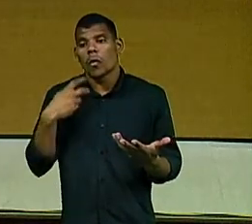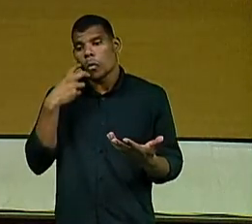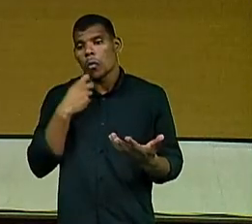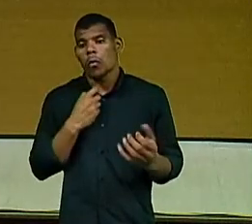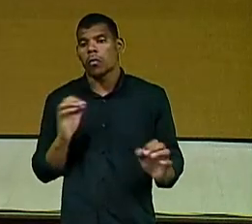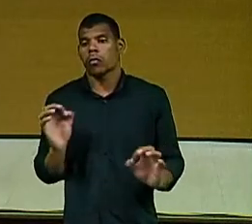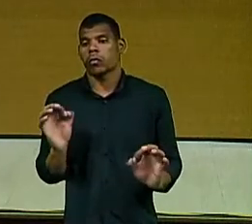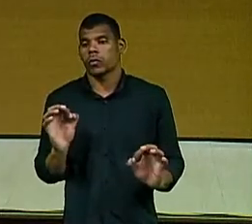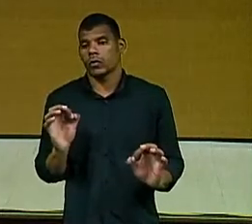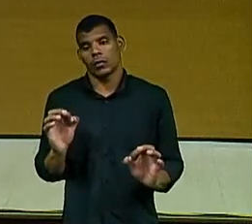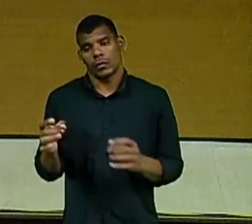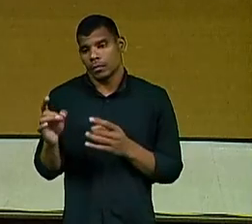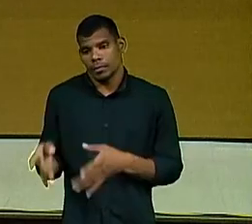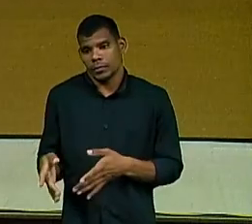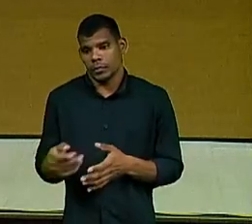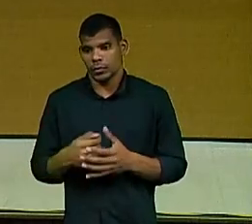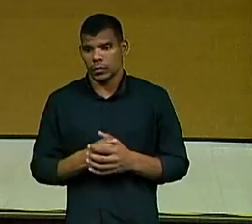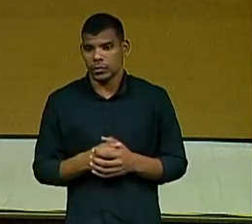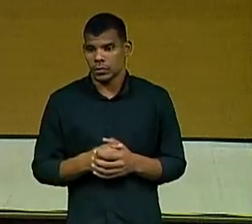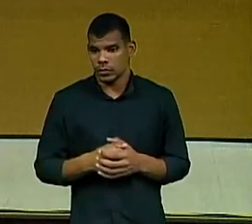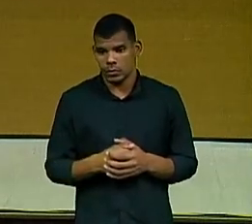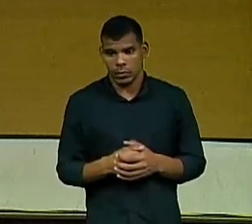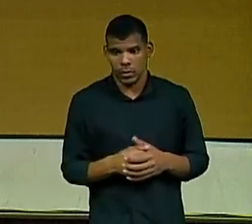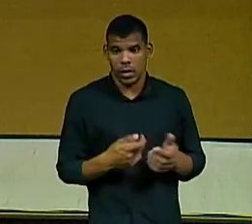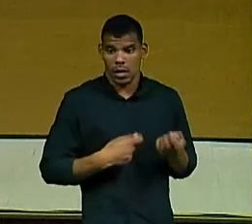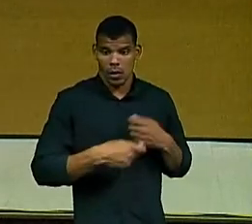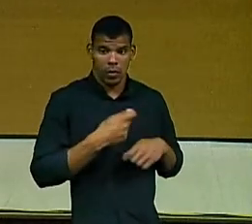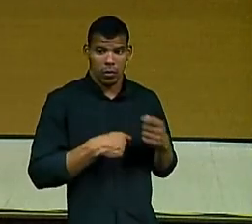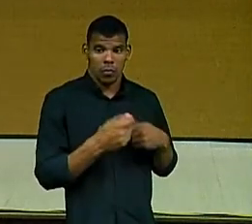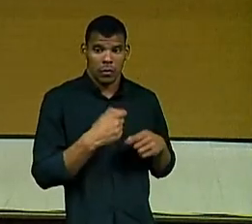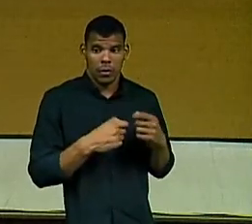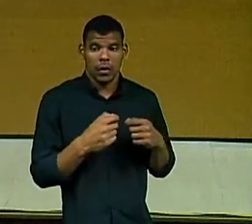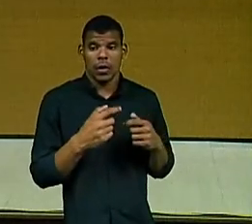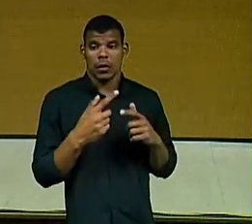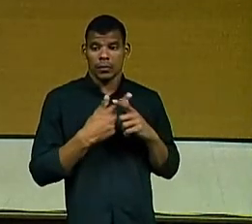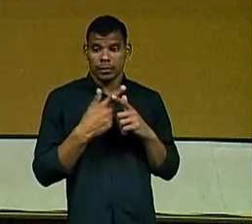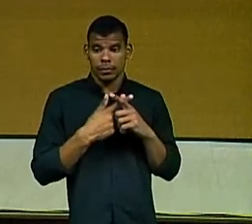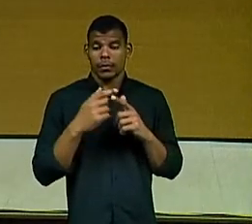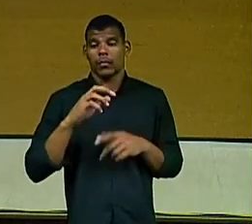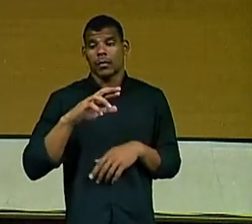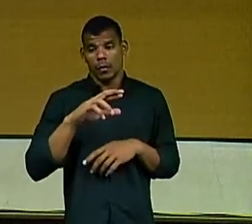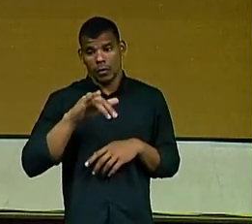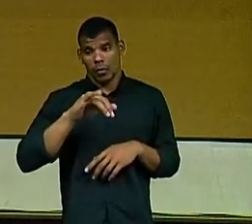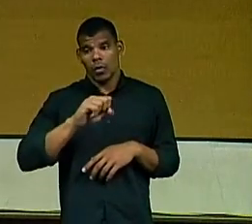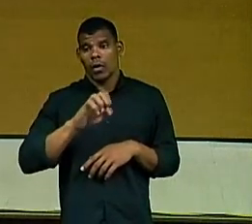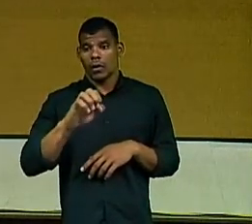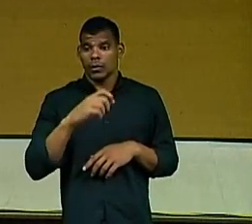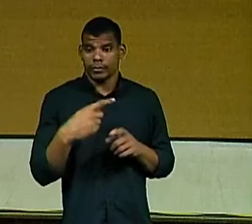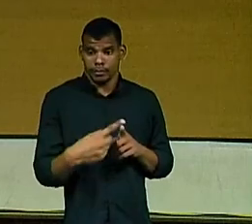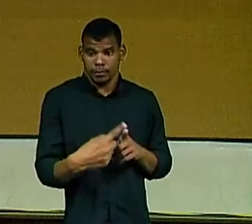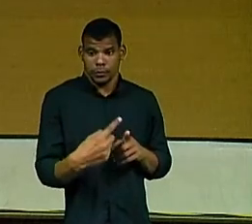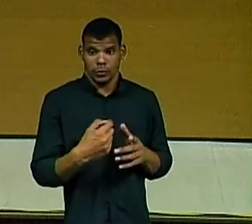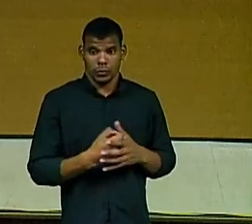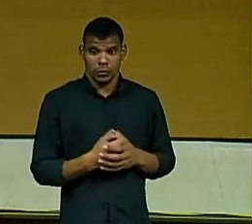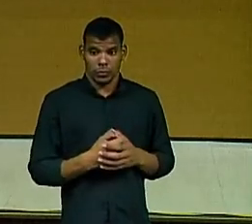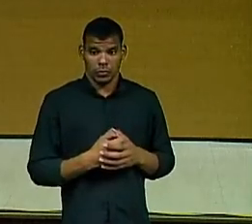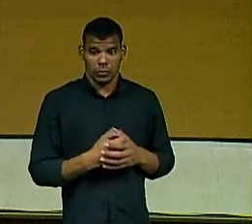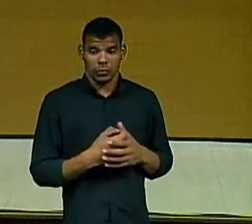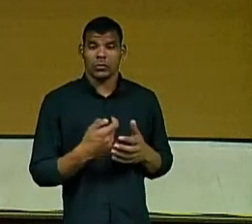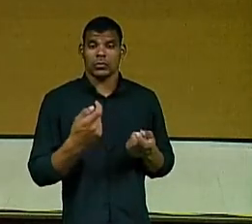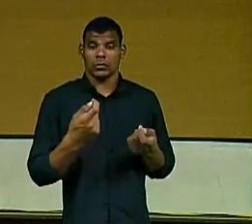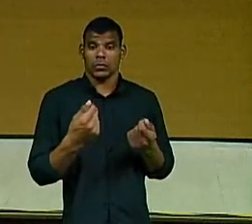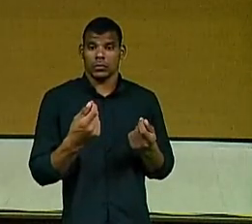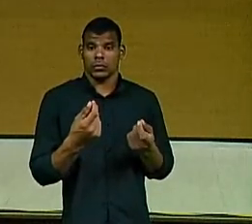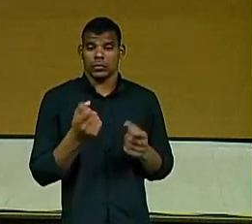não fornecer as mercadorias para o consumo das pessoas porque porque os preços estavam congelados